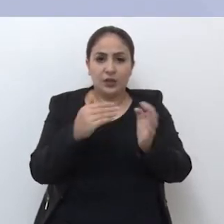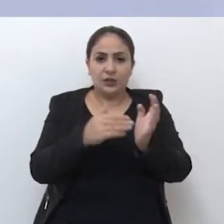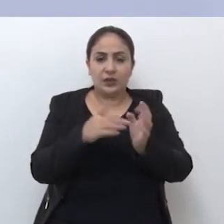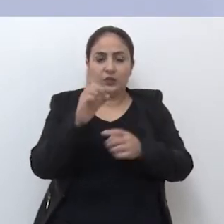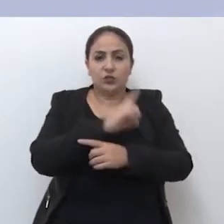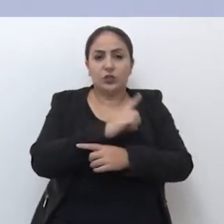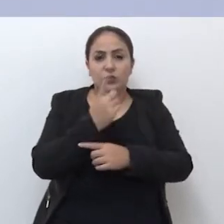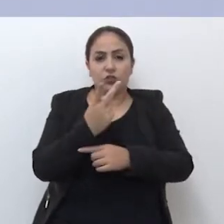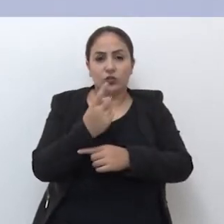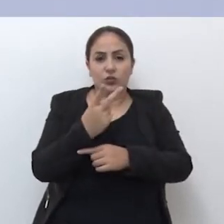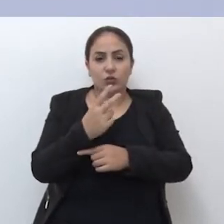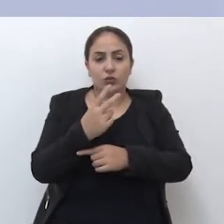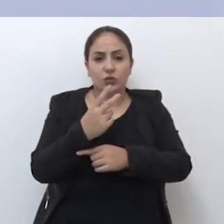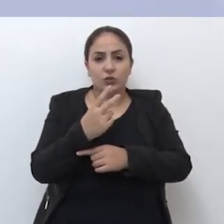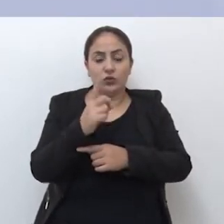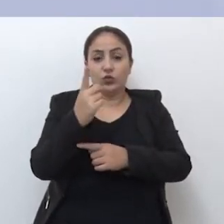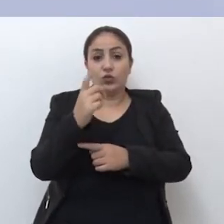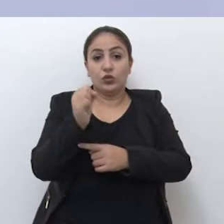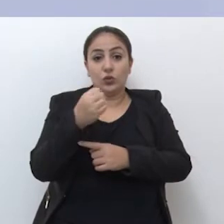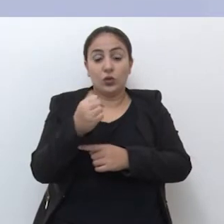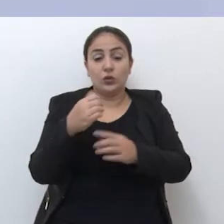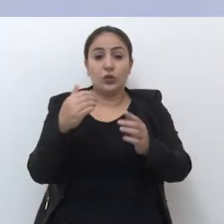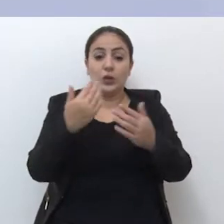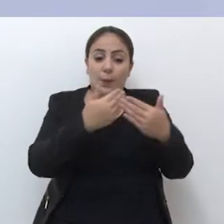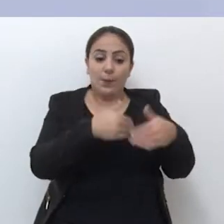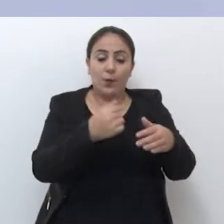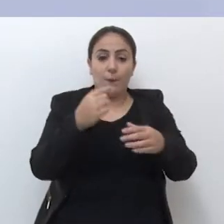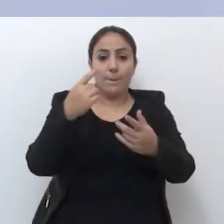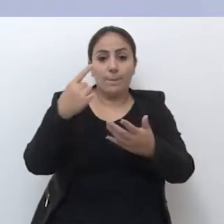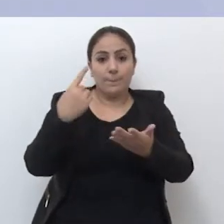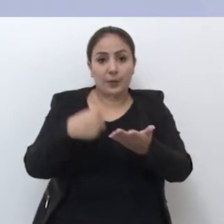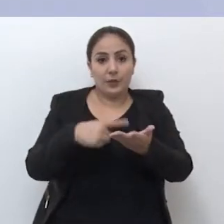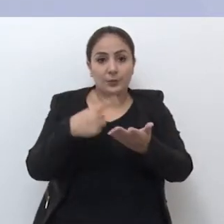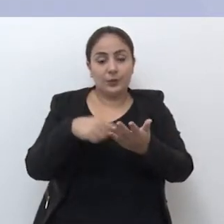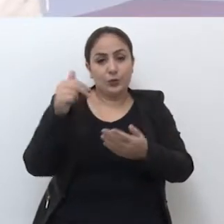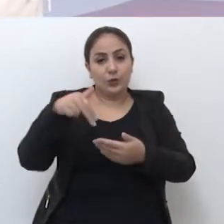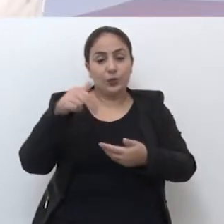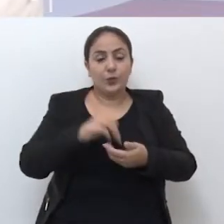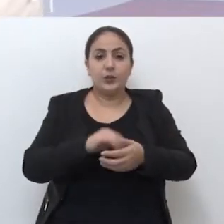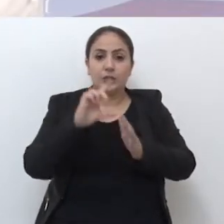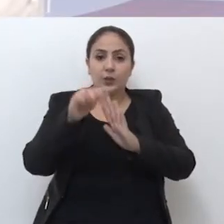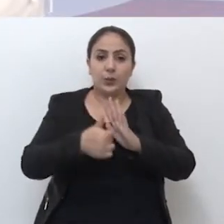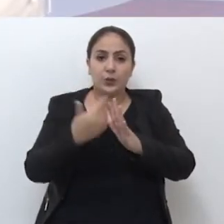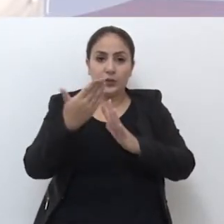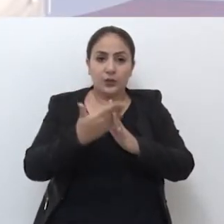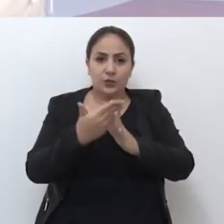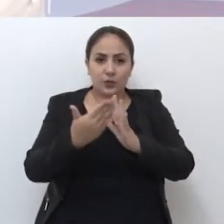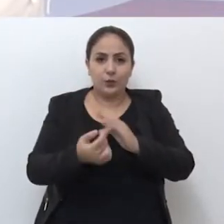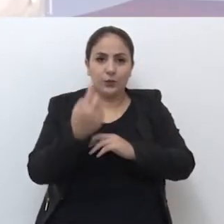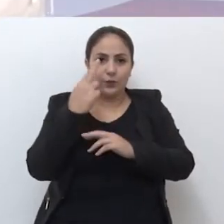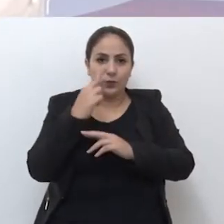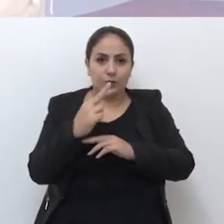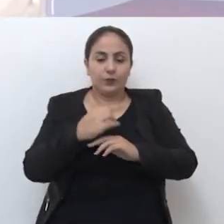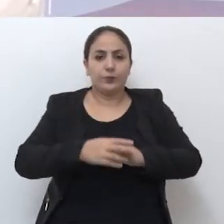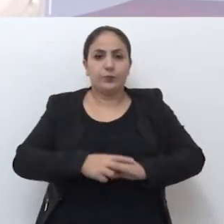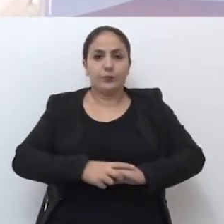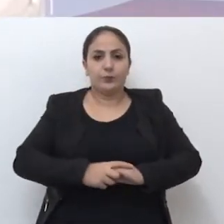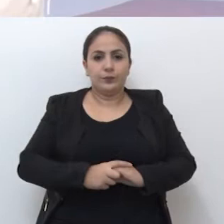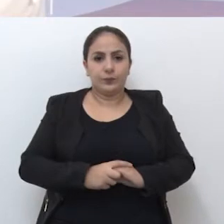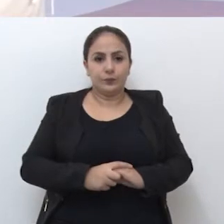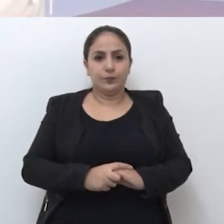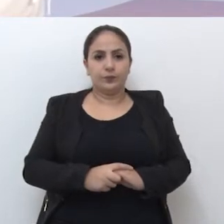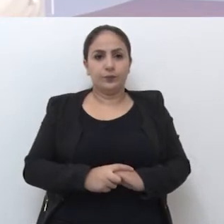até o próximo dia 18 e as provas estão marcadas para novembro. E depois do intervalo, você vai